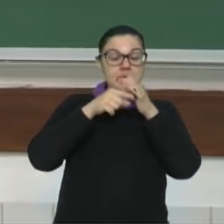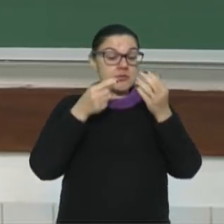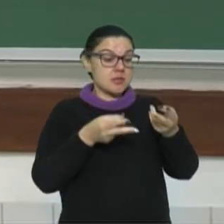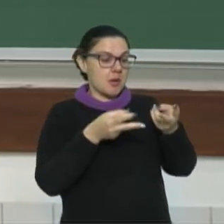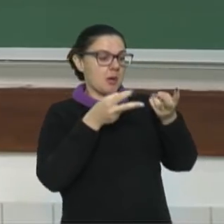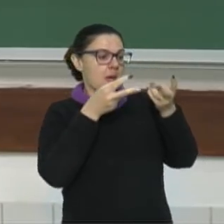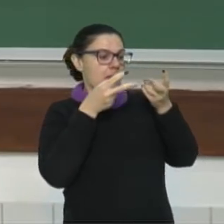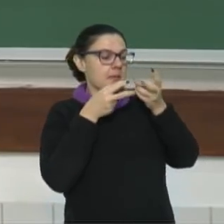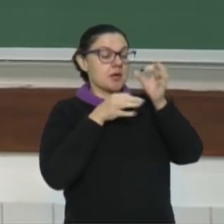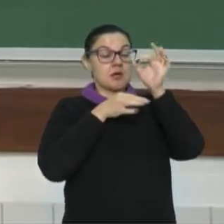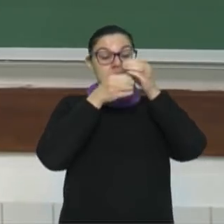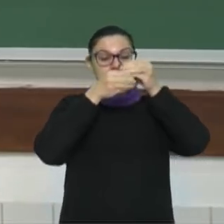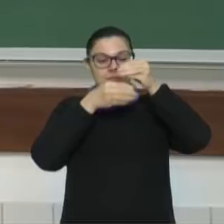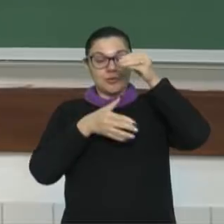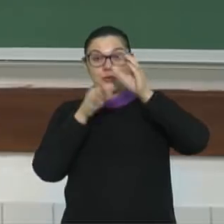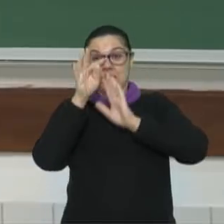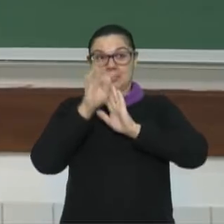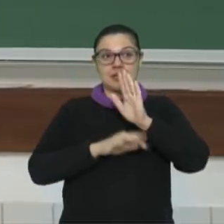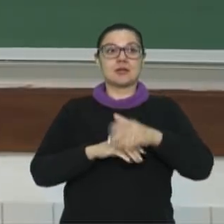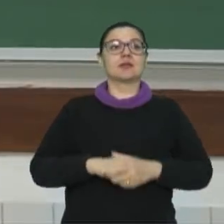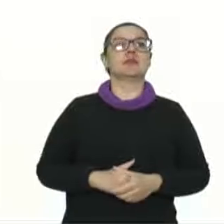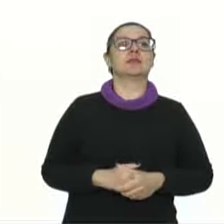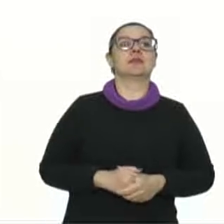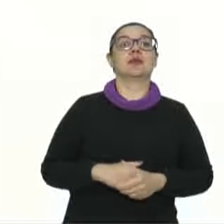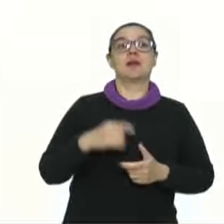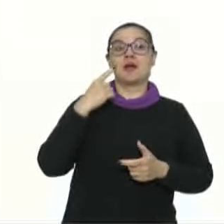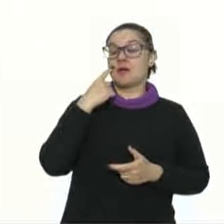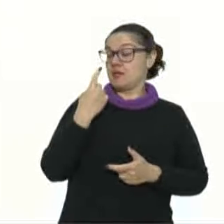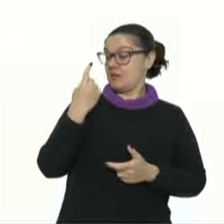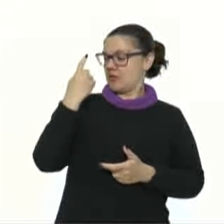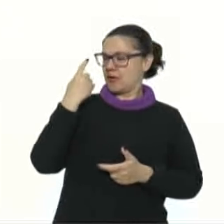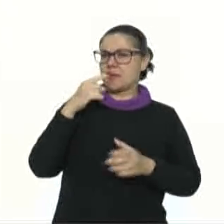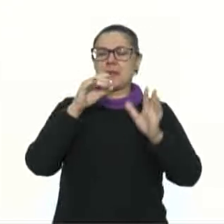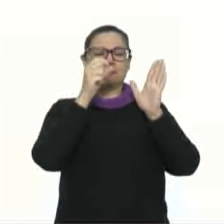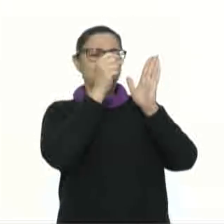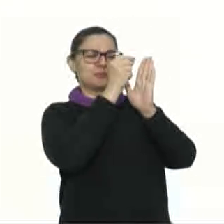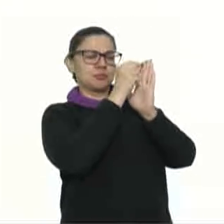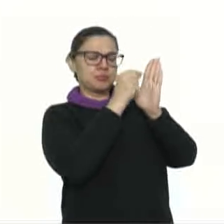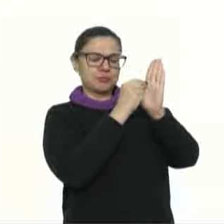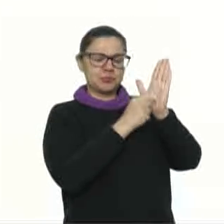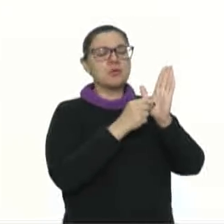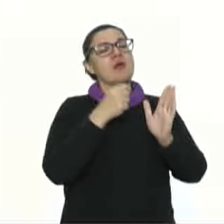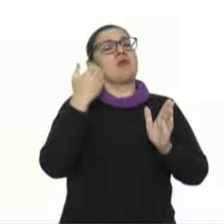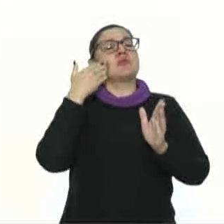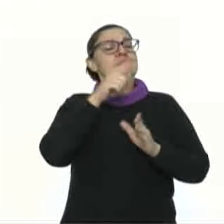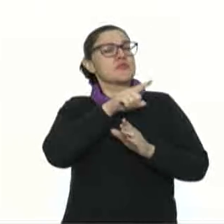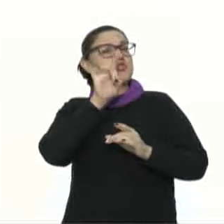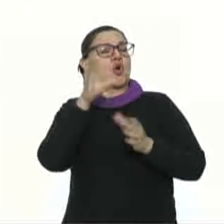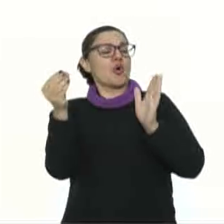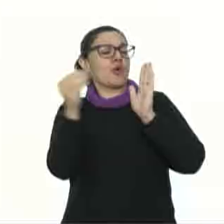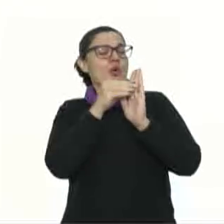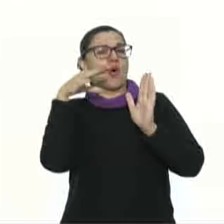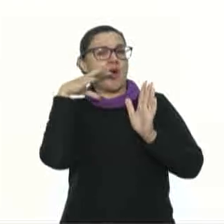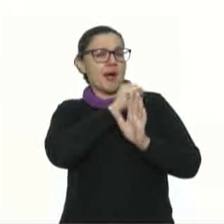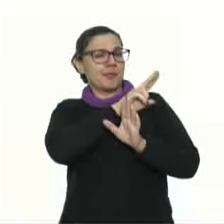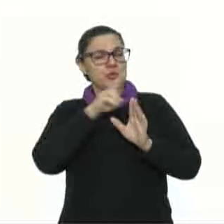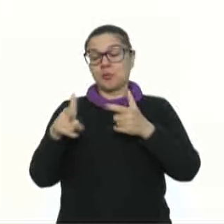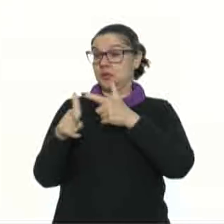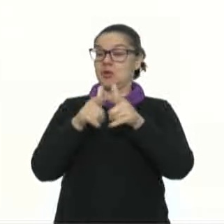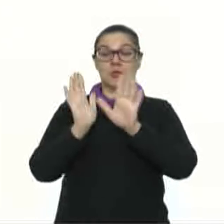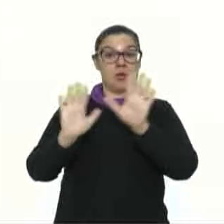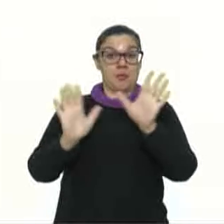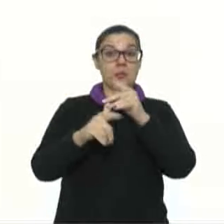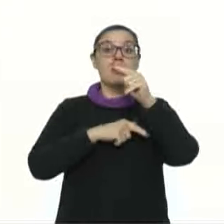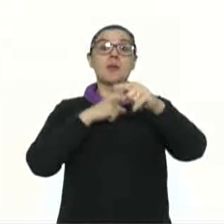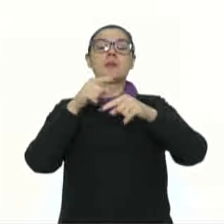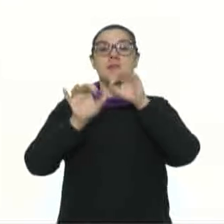observe essa construção do texto. Vamos lá. Então aqui eu coloquei bem detalhadinho, eu sei que você pode ter só anotadinho rapidinho, não tem problema, depois